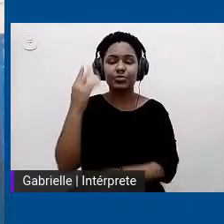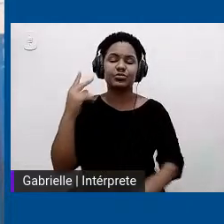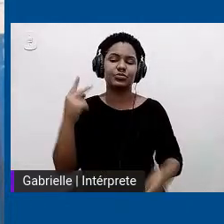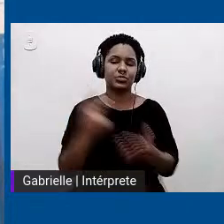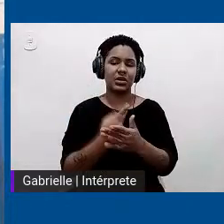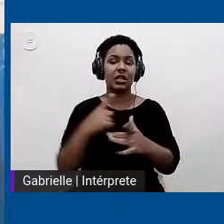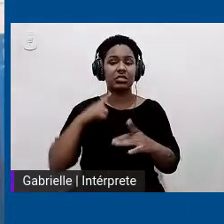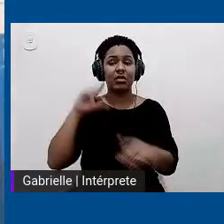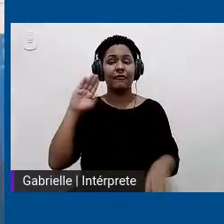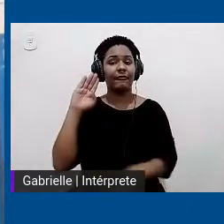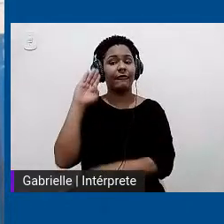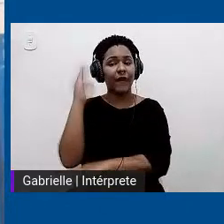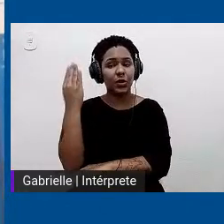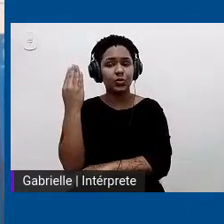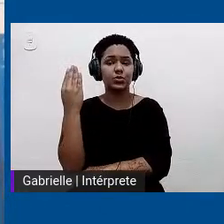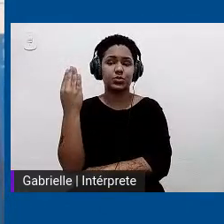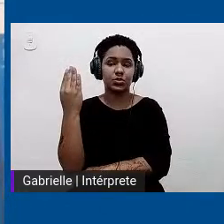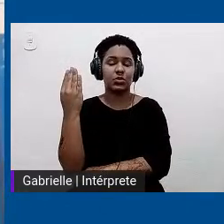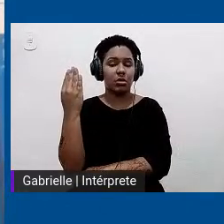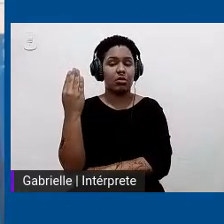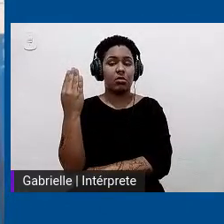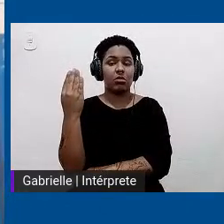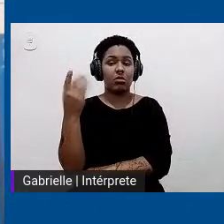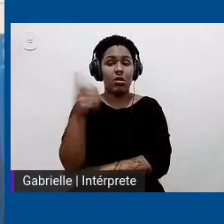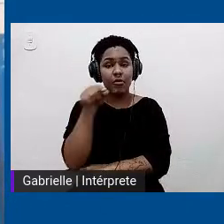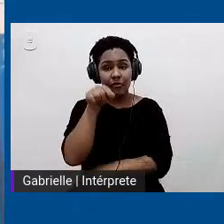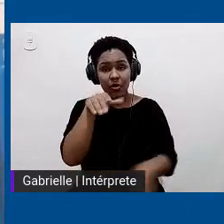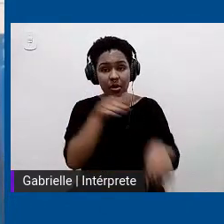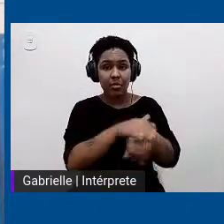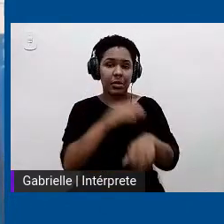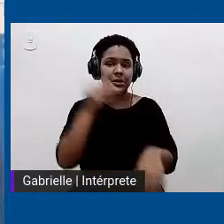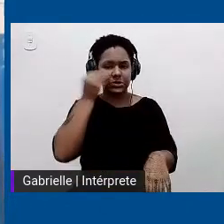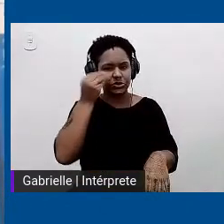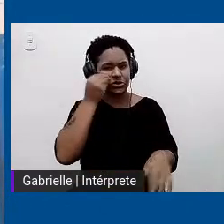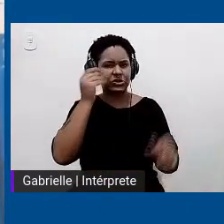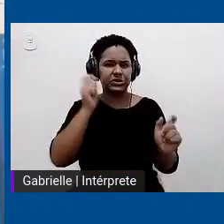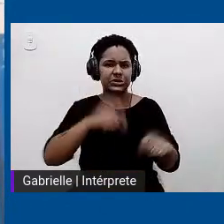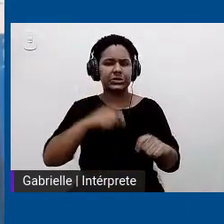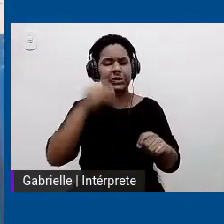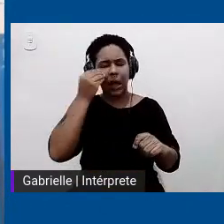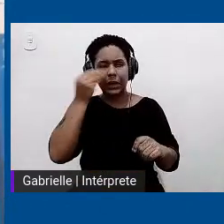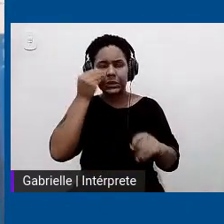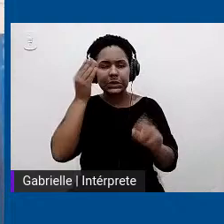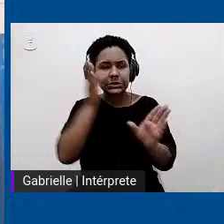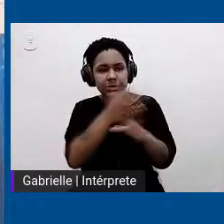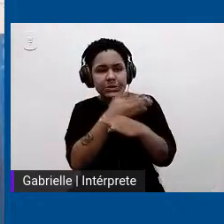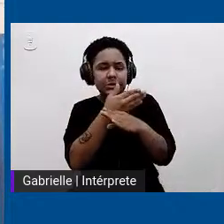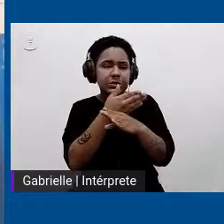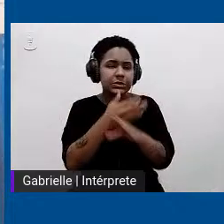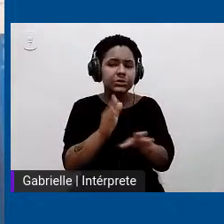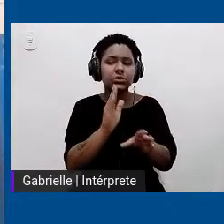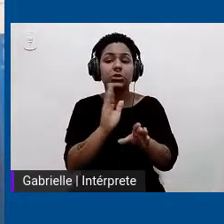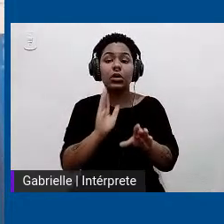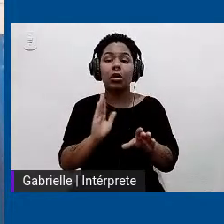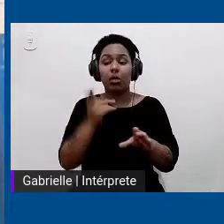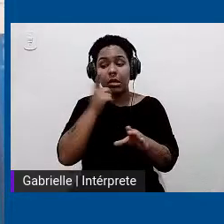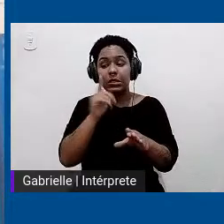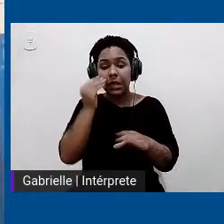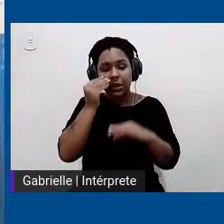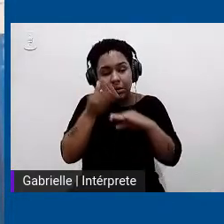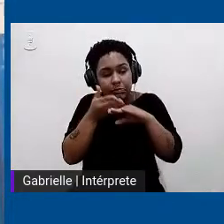falsificação, você tenta, claro, entrar, infelizmente, nesse mercado